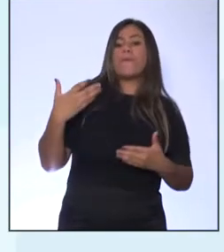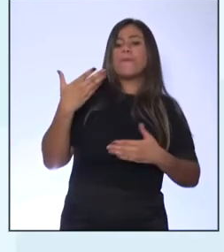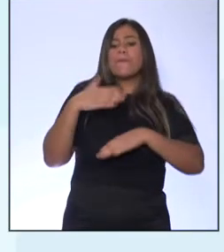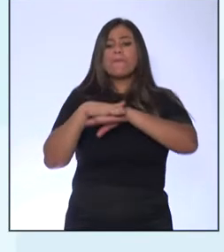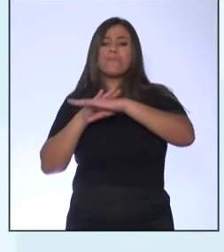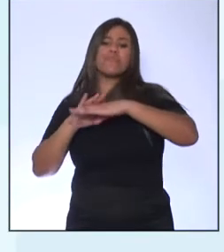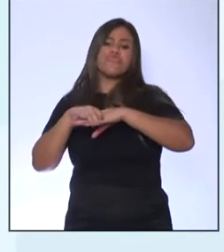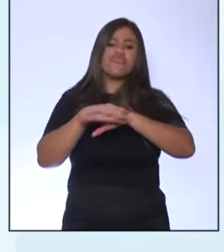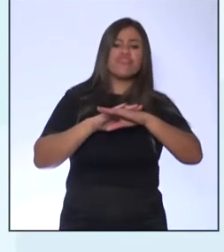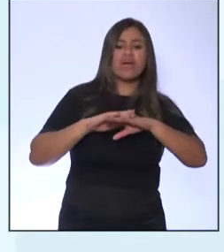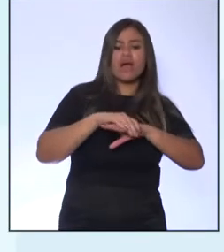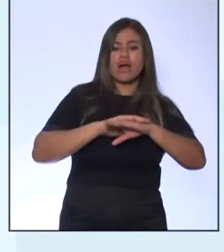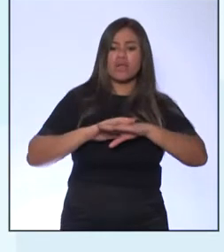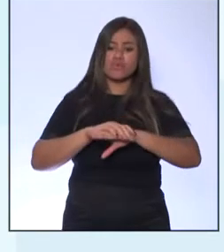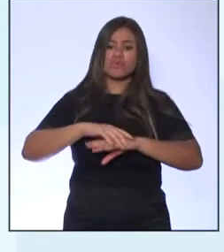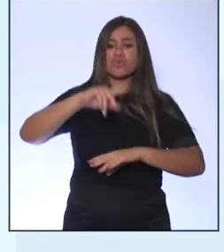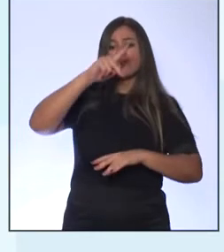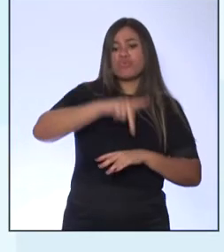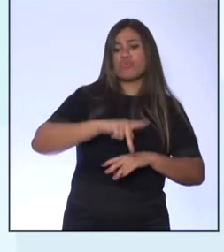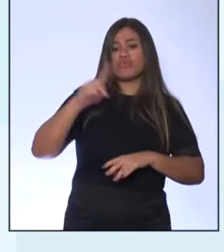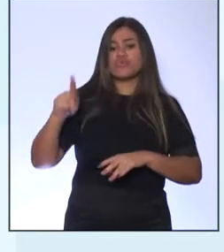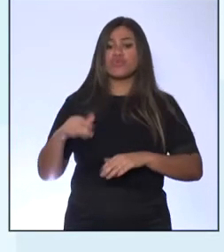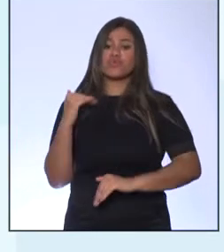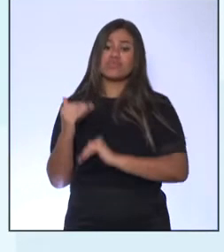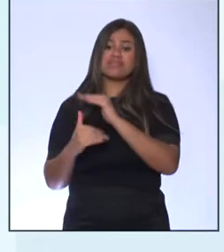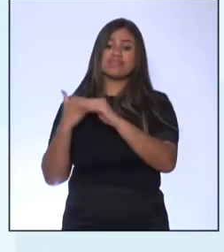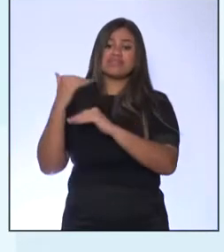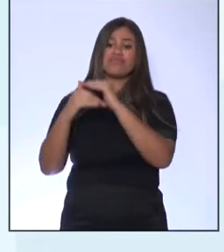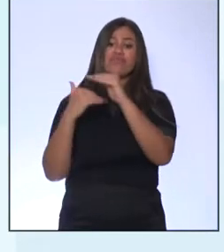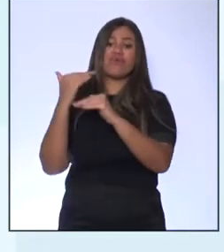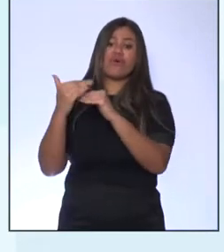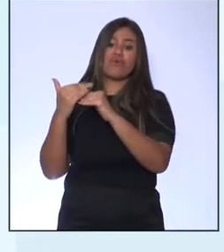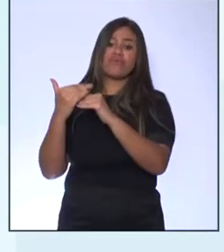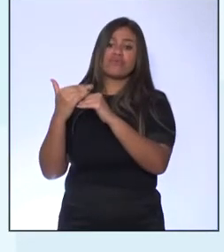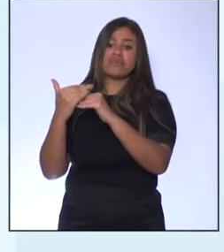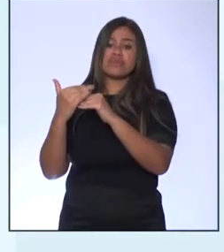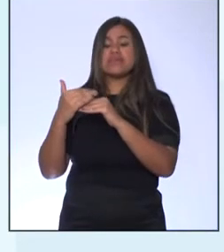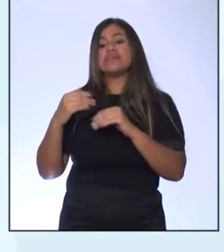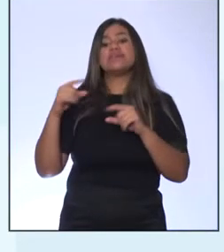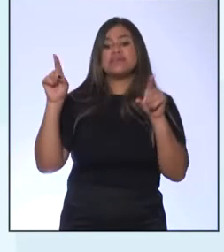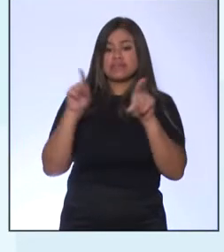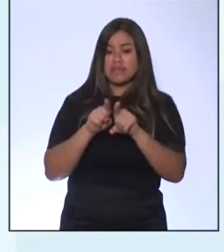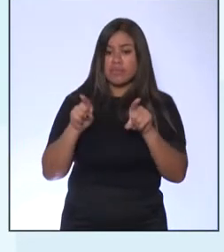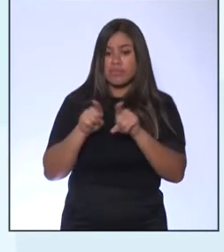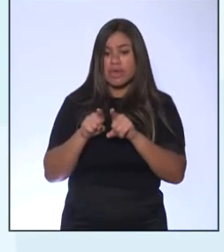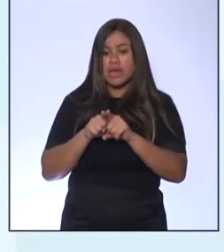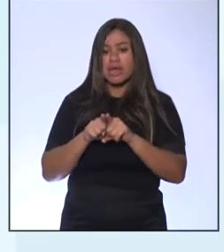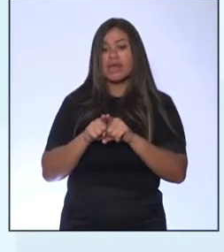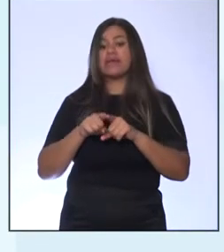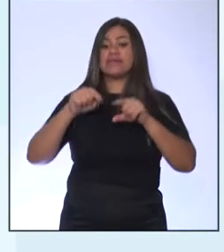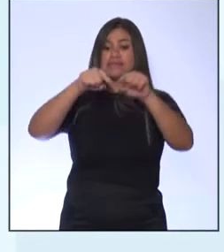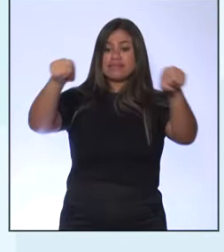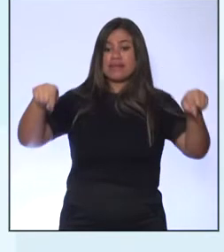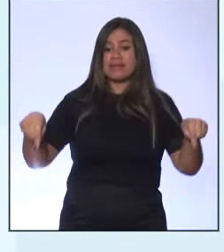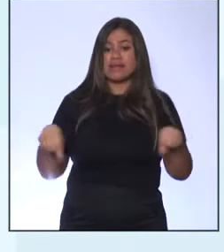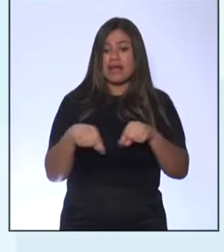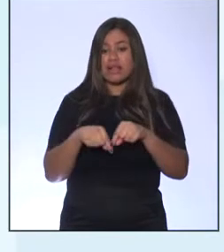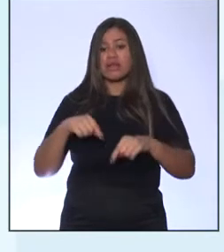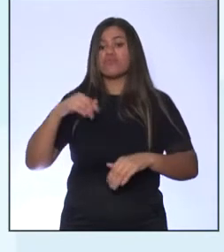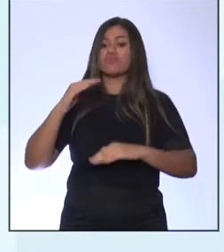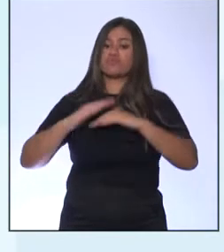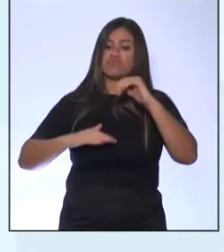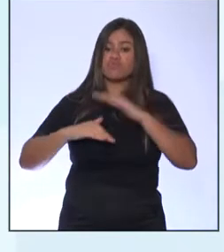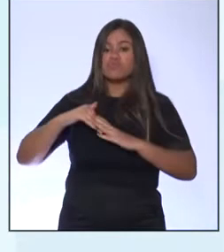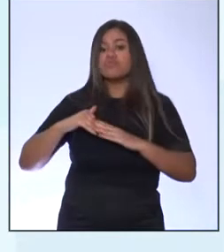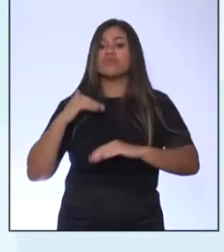professor precisa desenvolver e aquelas competências que precisam ser desenvolvidas em sala de aula, no currículo